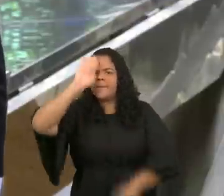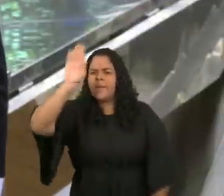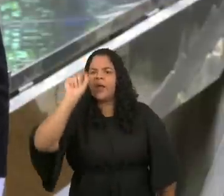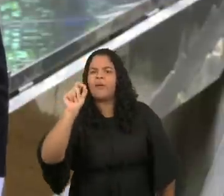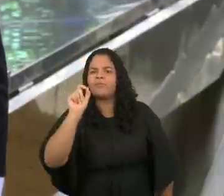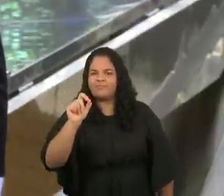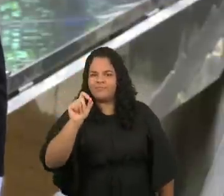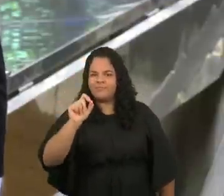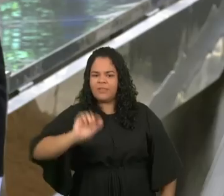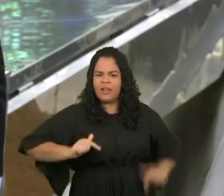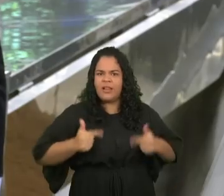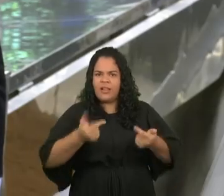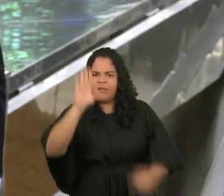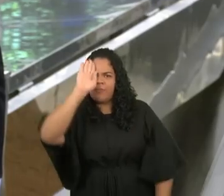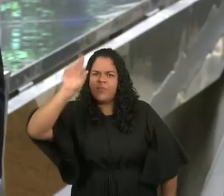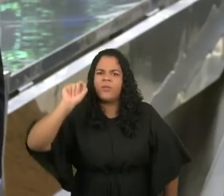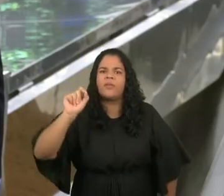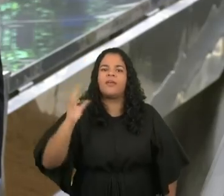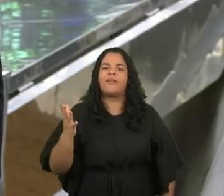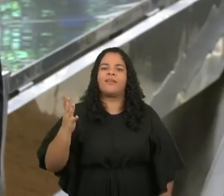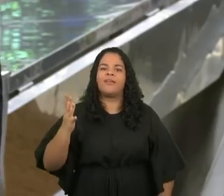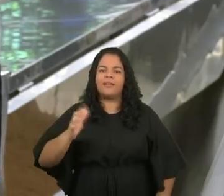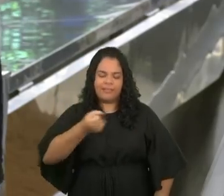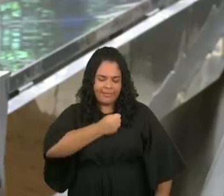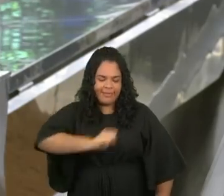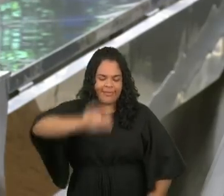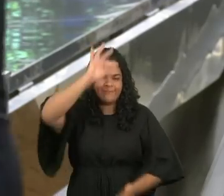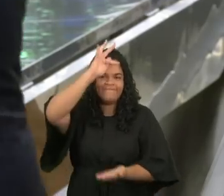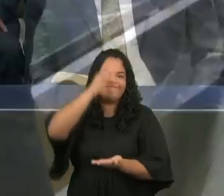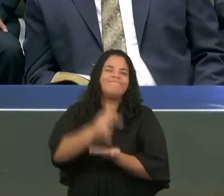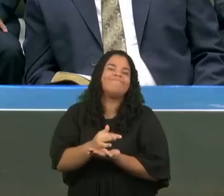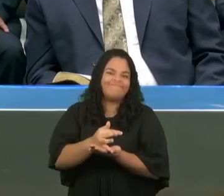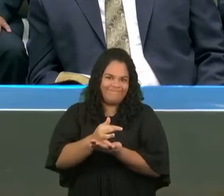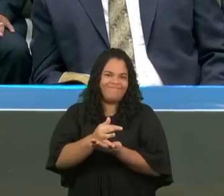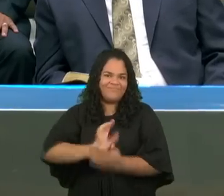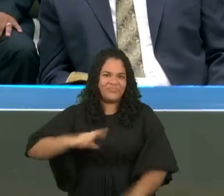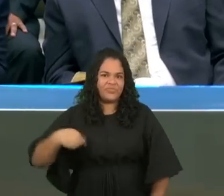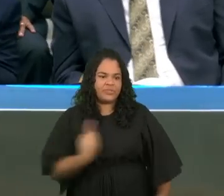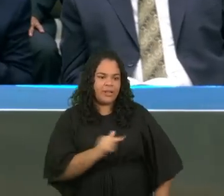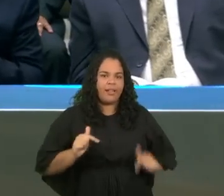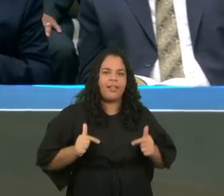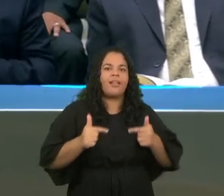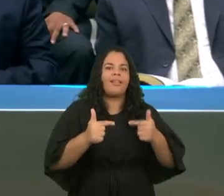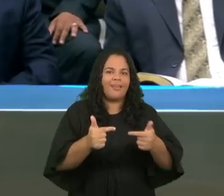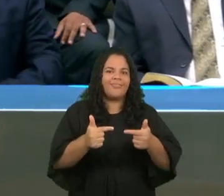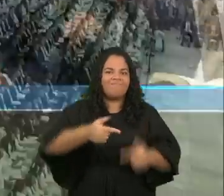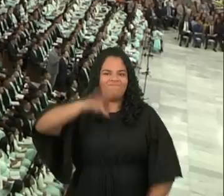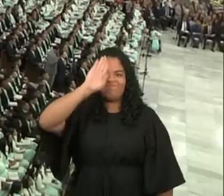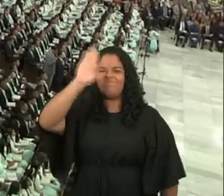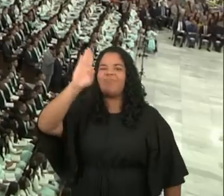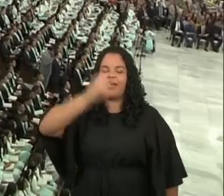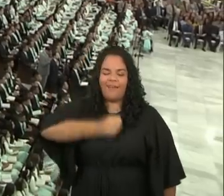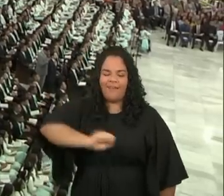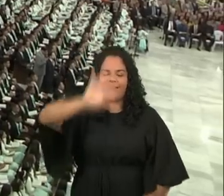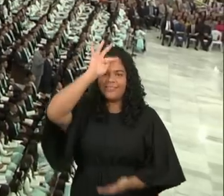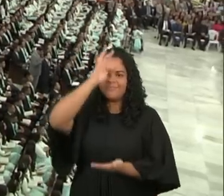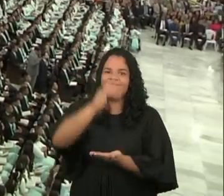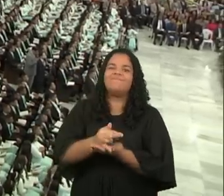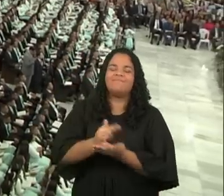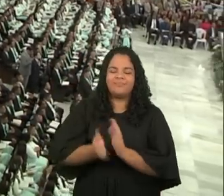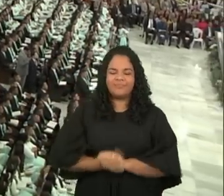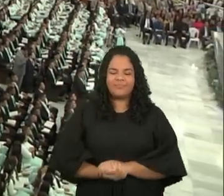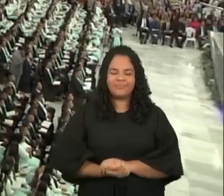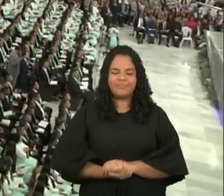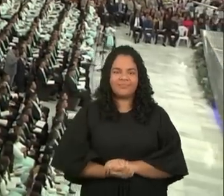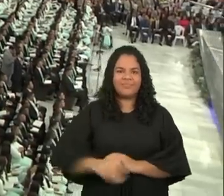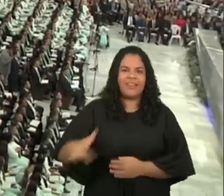batalha é a batalha da fé. Eu vou dizer de novo, a batalha da fé. Tem muita gente usando o WhatsApp para